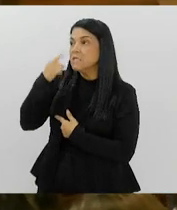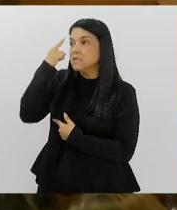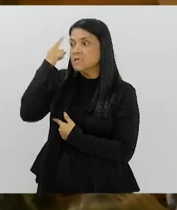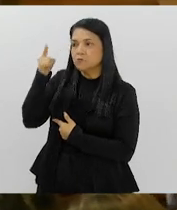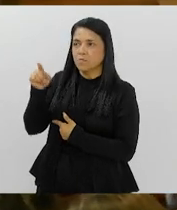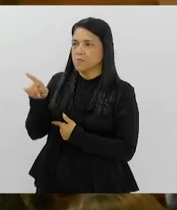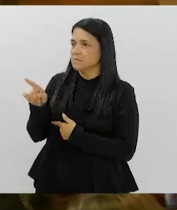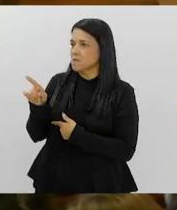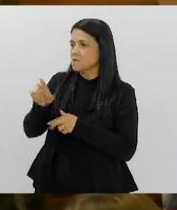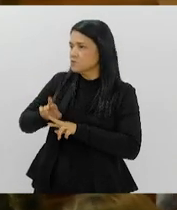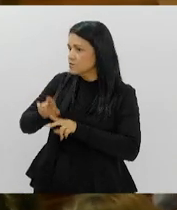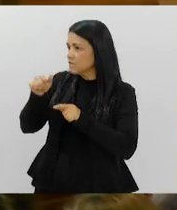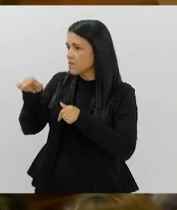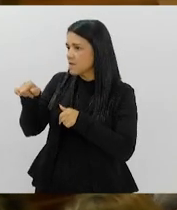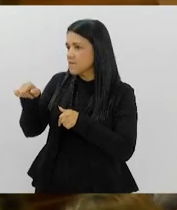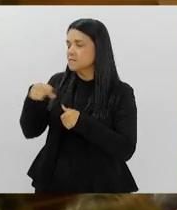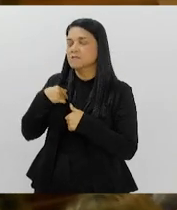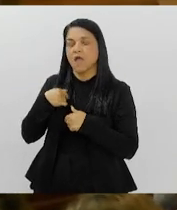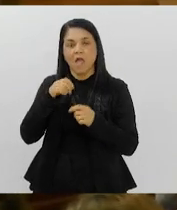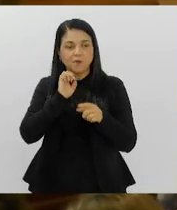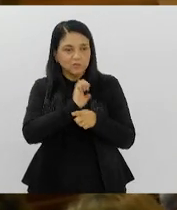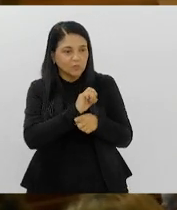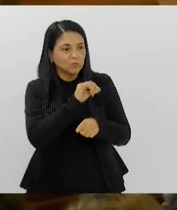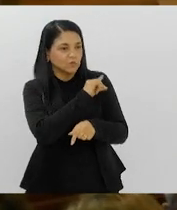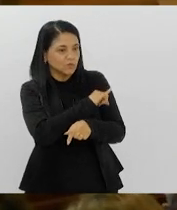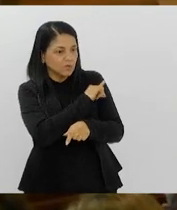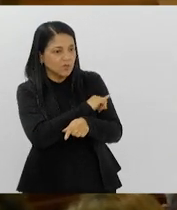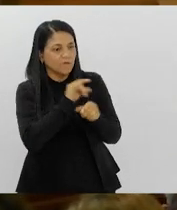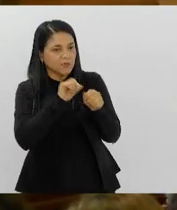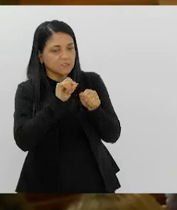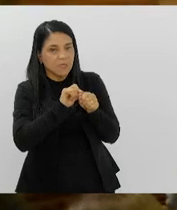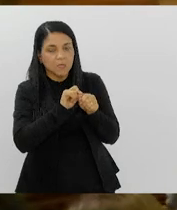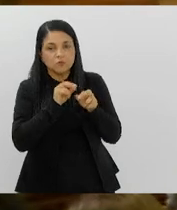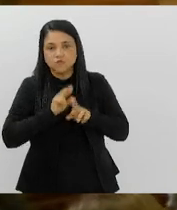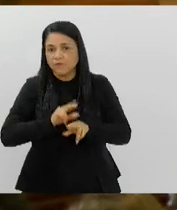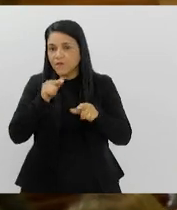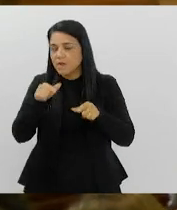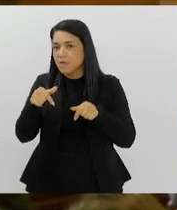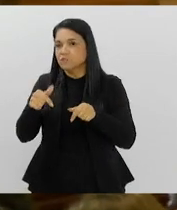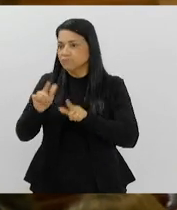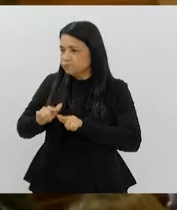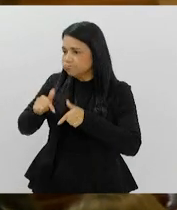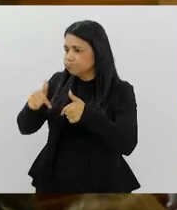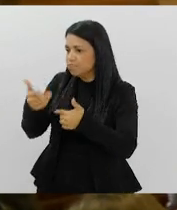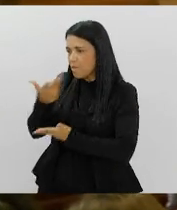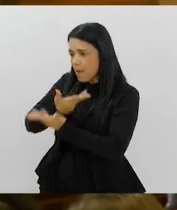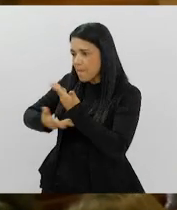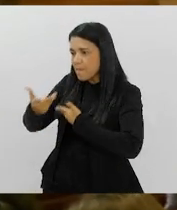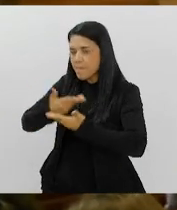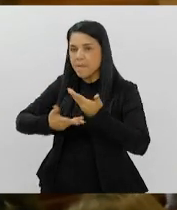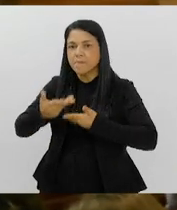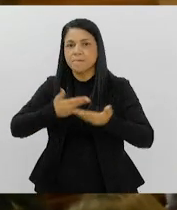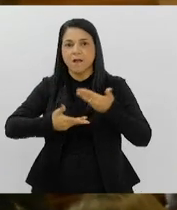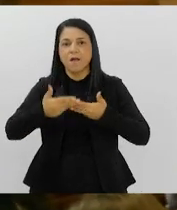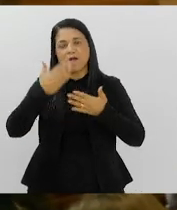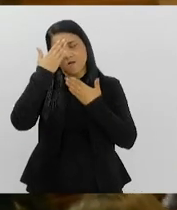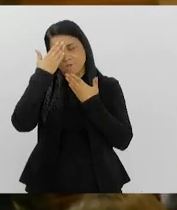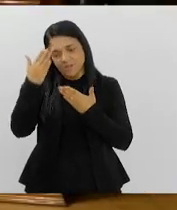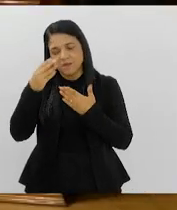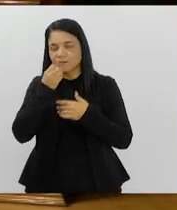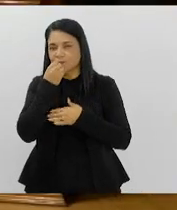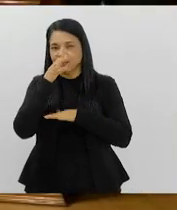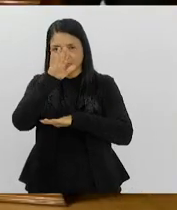Acre faz, isso aqui que o Rio de Janeiro tem feito. E a gente poder, né, sermos parceiros nessas trocas. Muito obrigado, pessoal. Boa